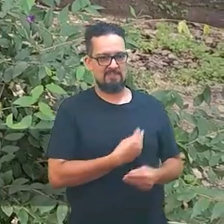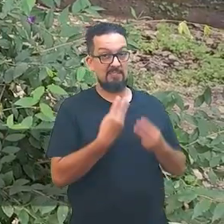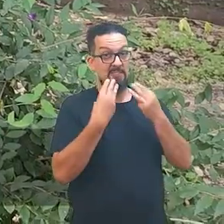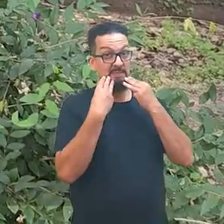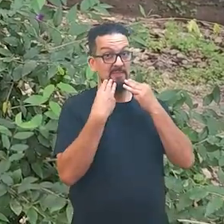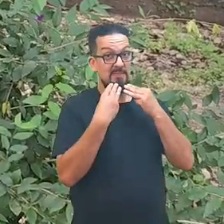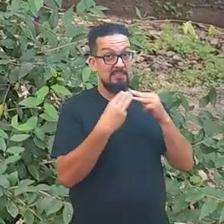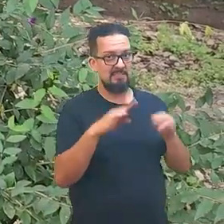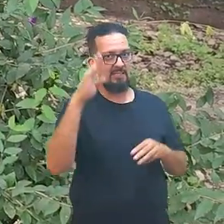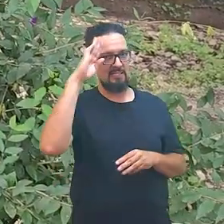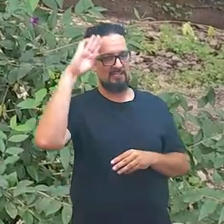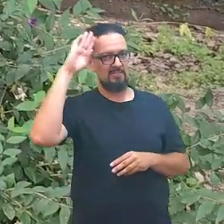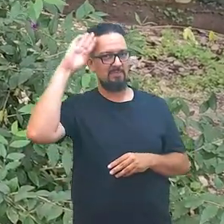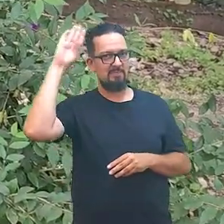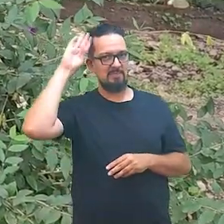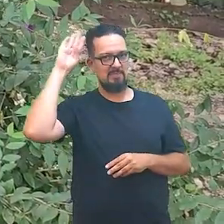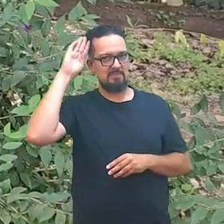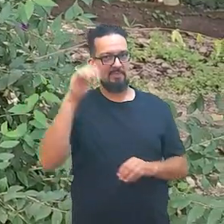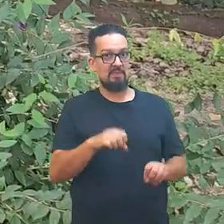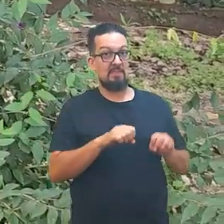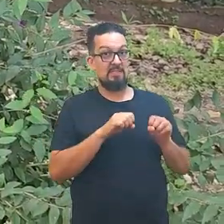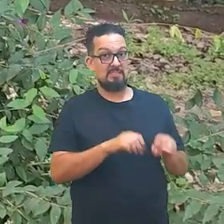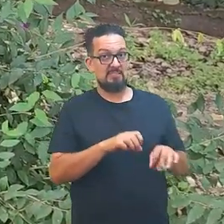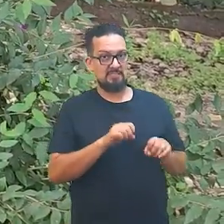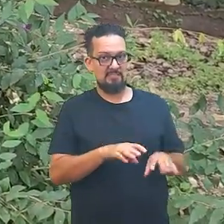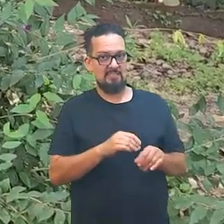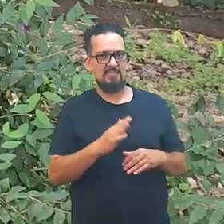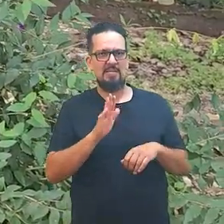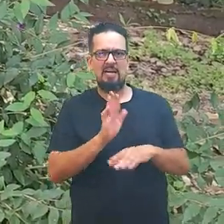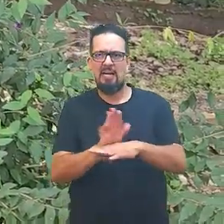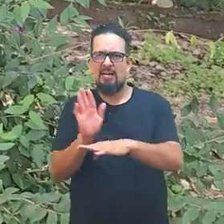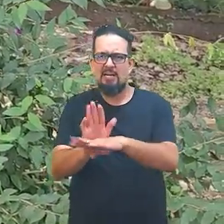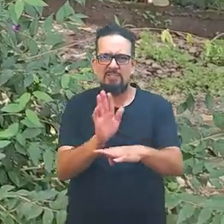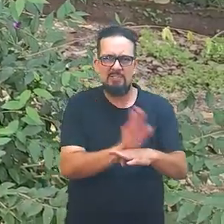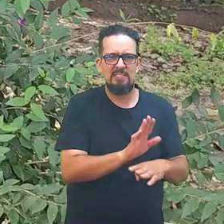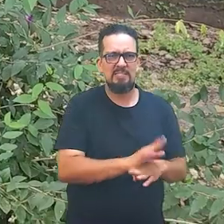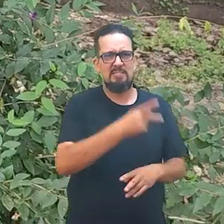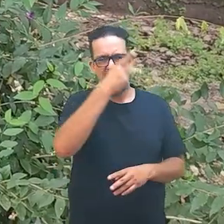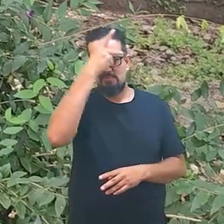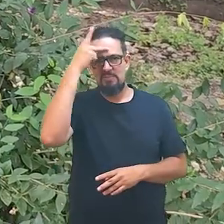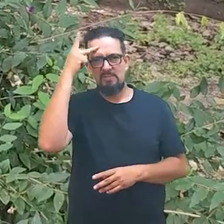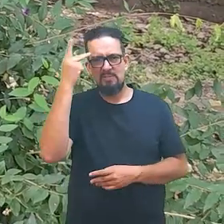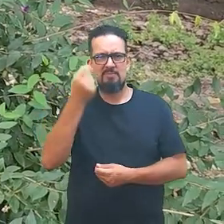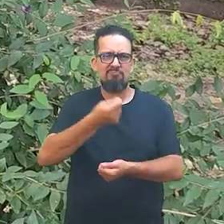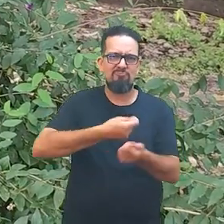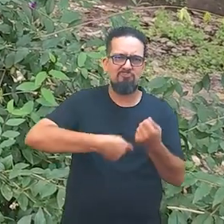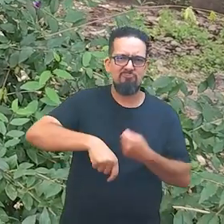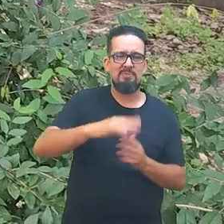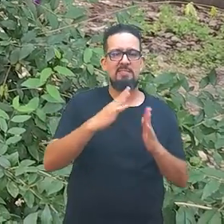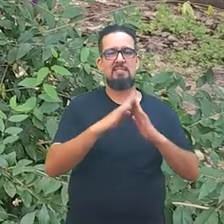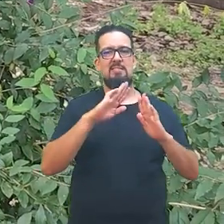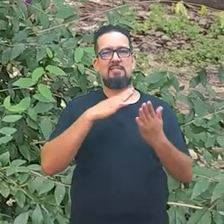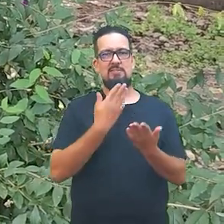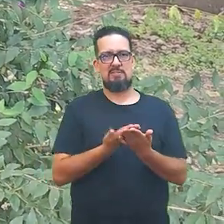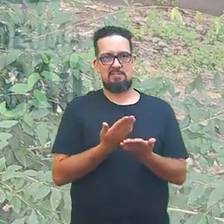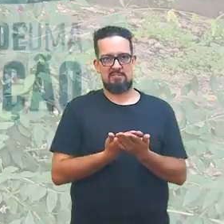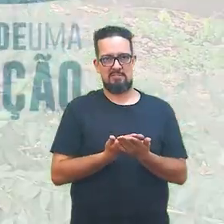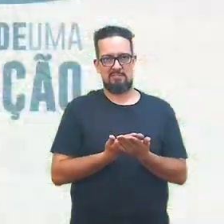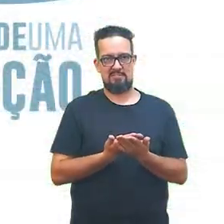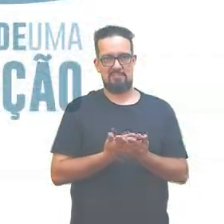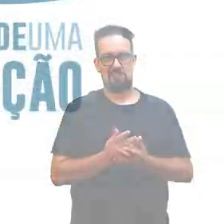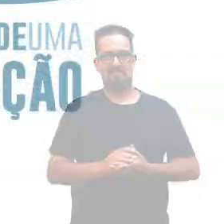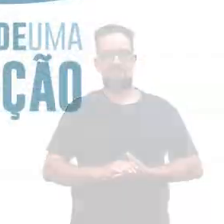missionária, acadêmica e também como educadora e está ajudando, né, a tantos outros nessa administração da escola.